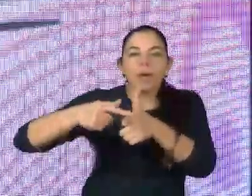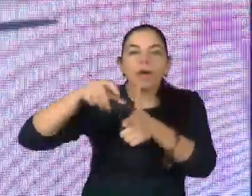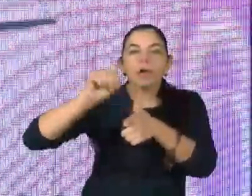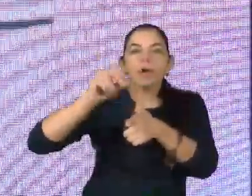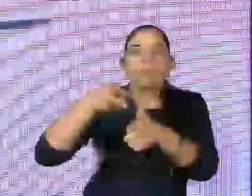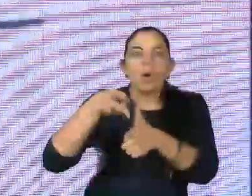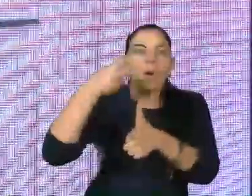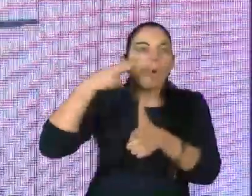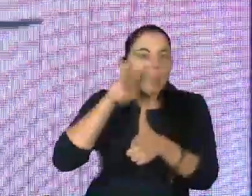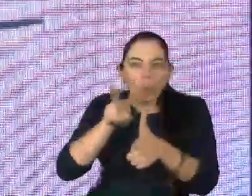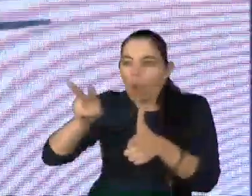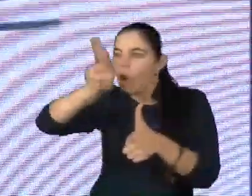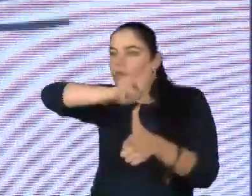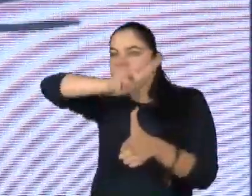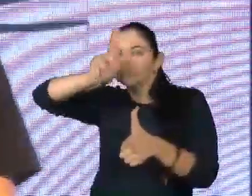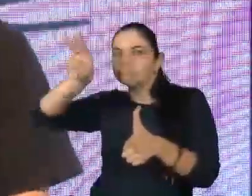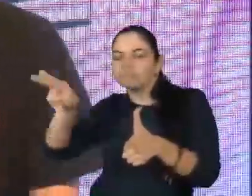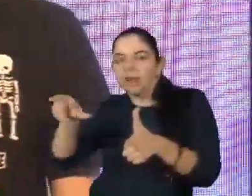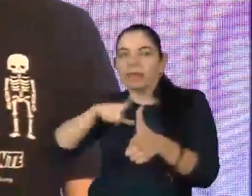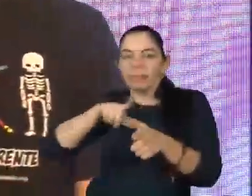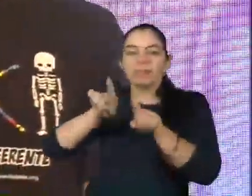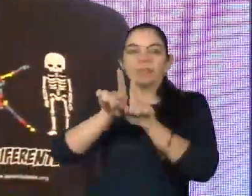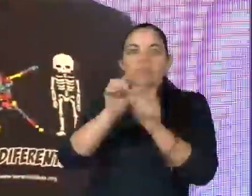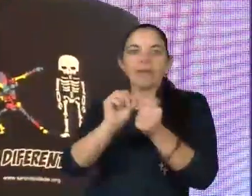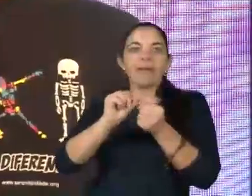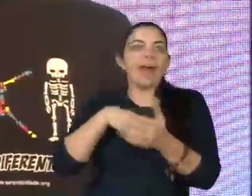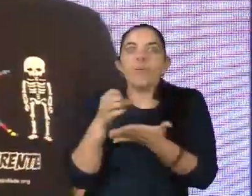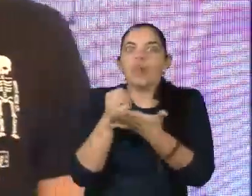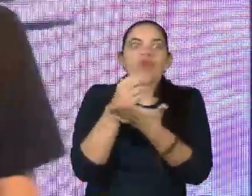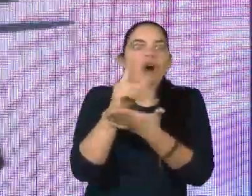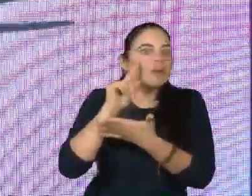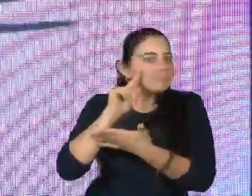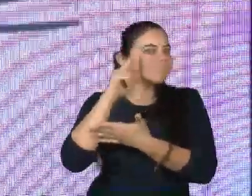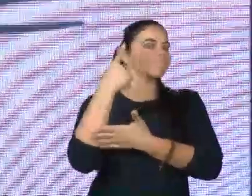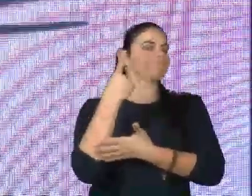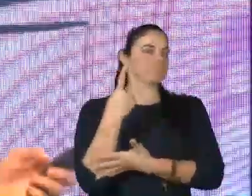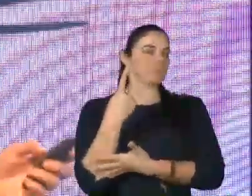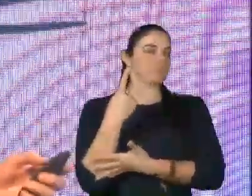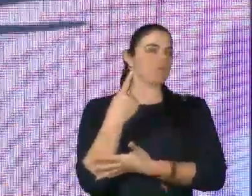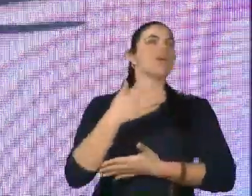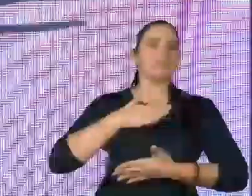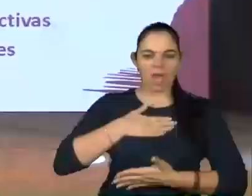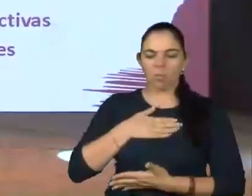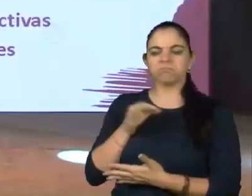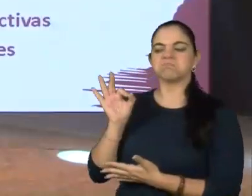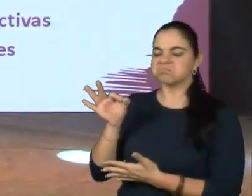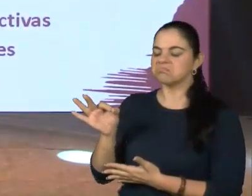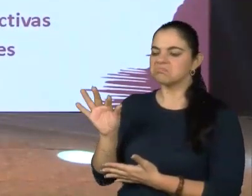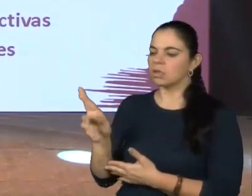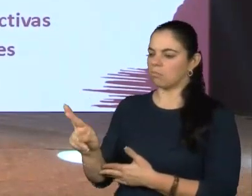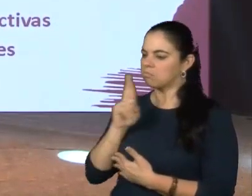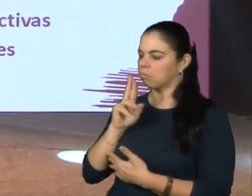outras perspectivas. Tem que considerar novas possibilidades. E eu concordo. E